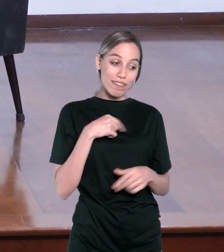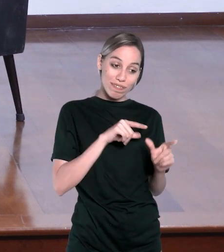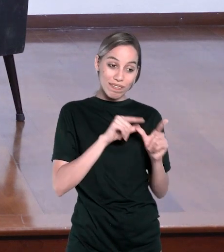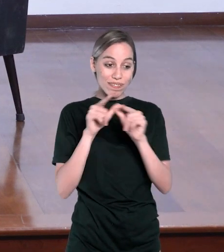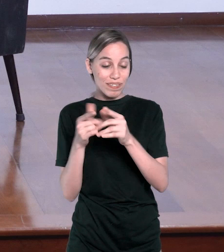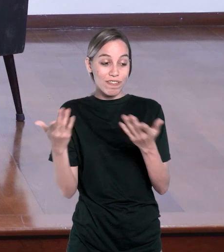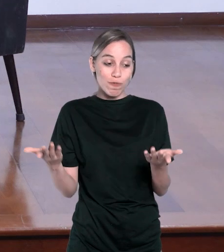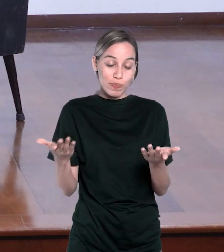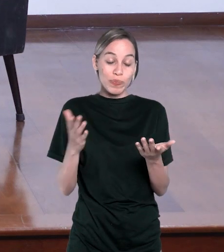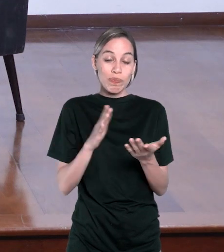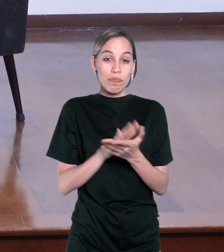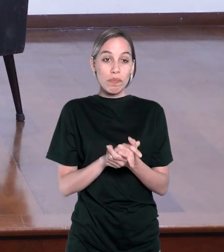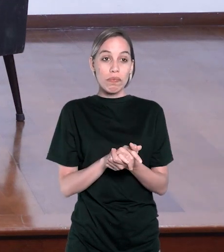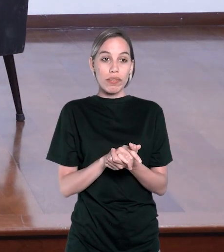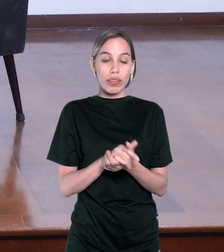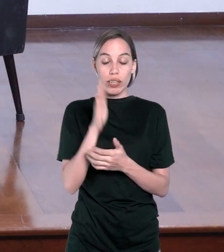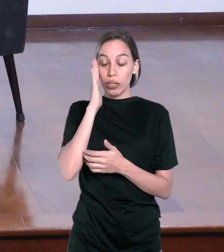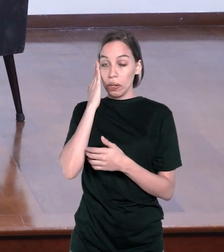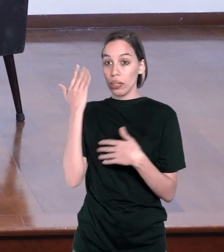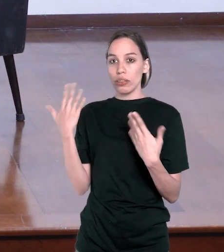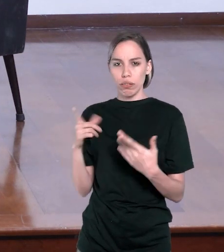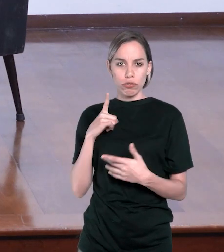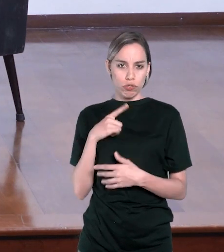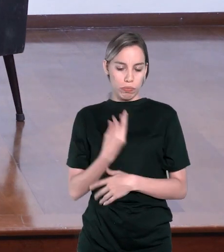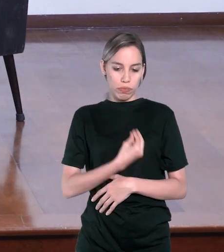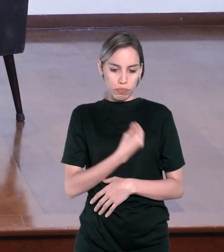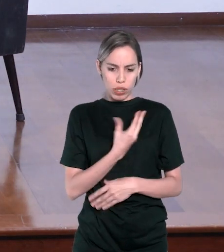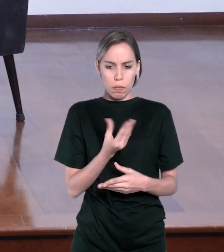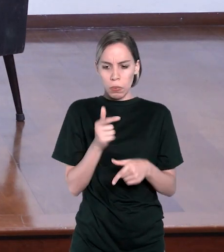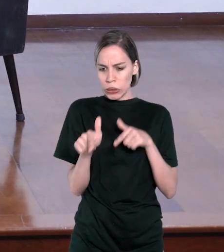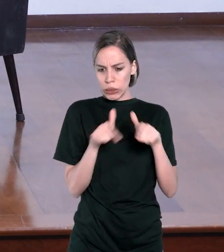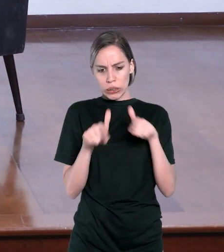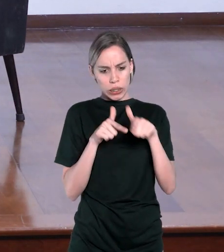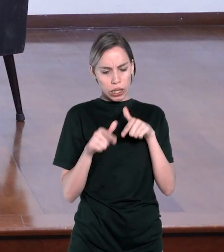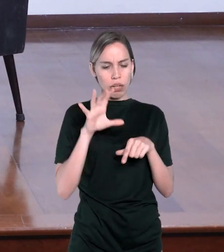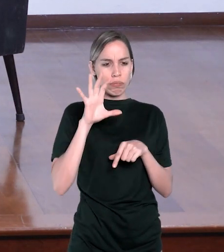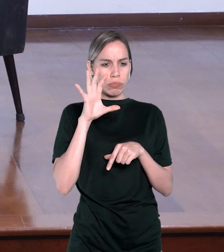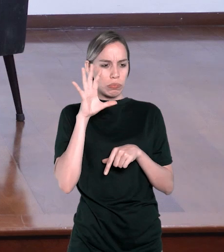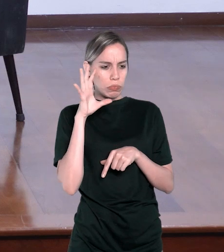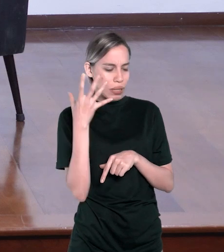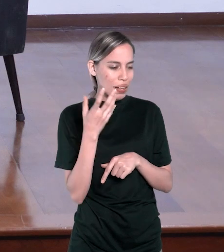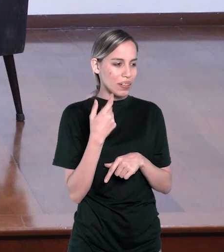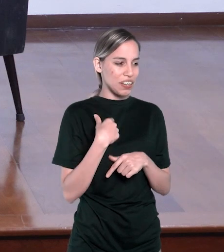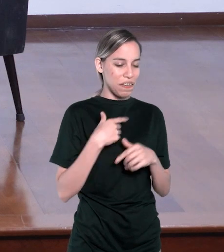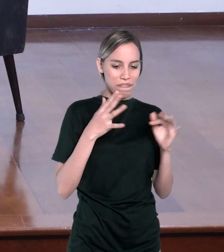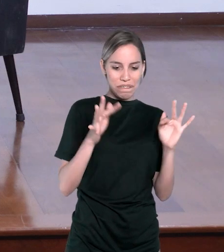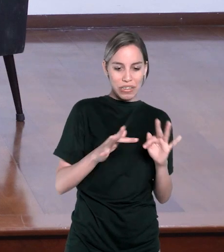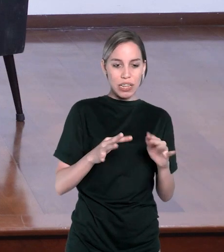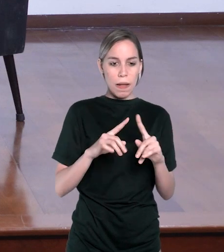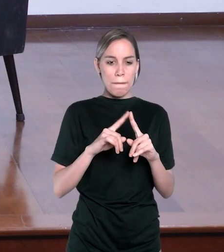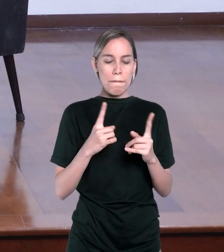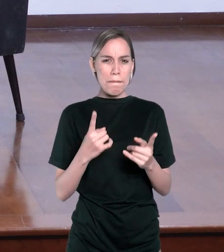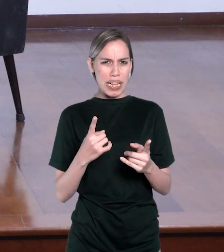Pois é. Mas, basicamente, foi isso. Eu tinha uma vida assim, de muito trabalho, de muitas realizações, mas a minha parte emocional não